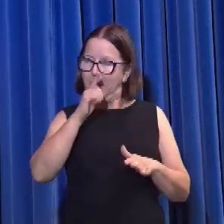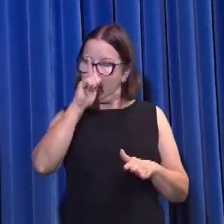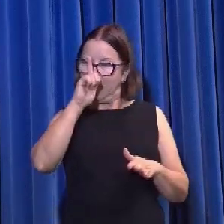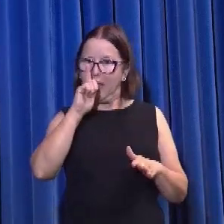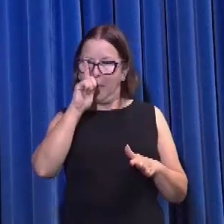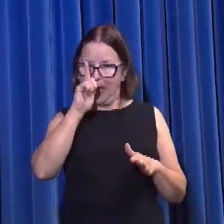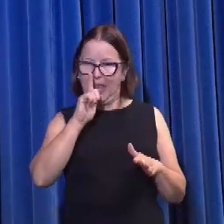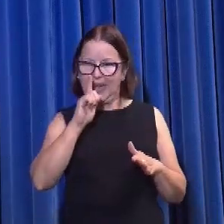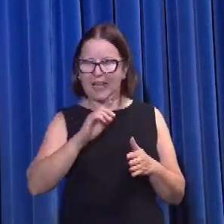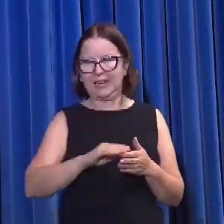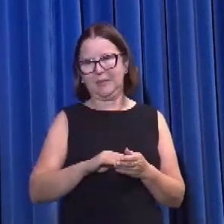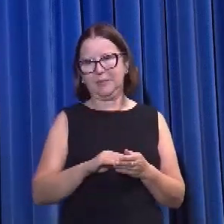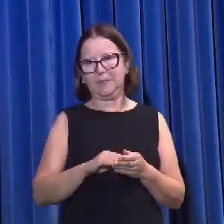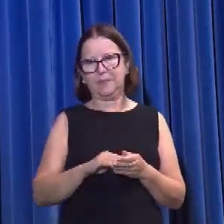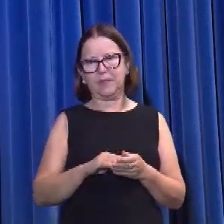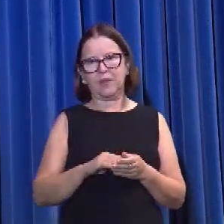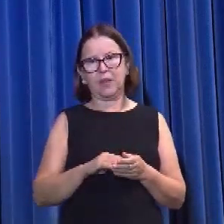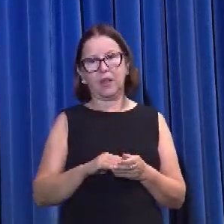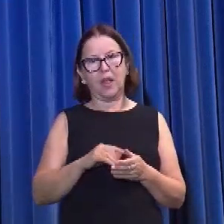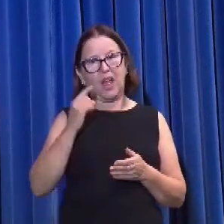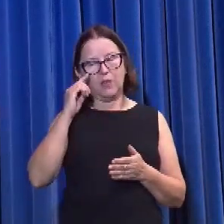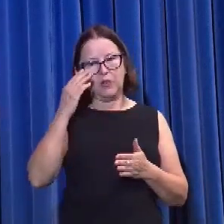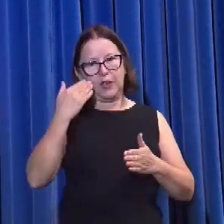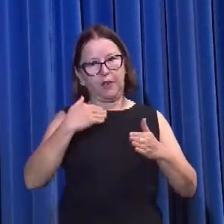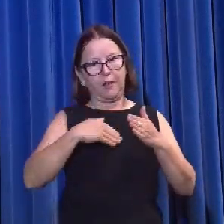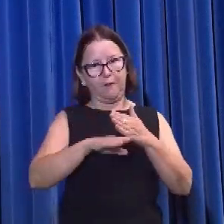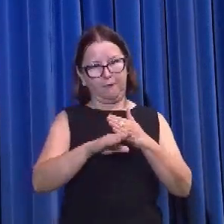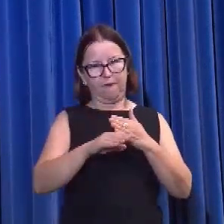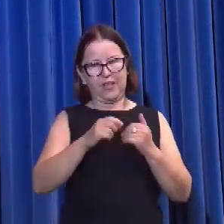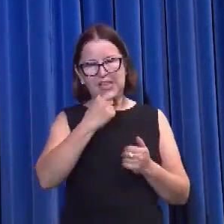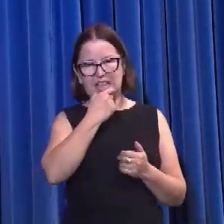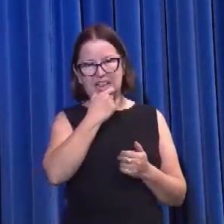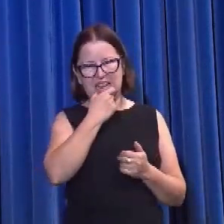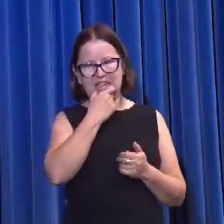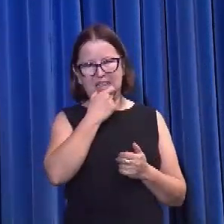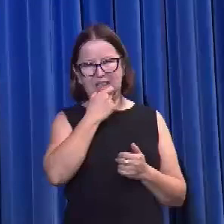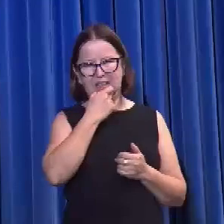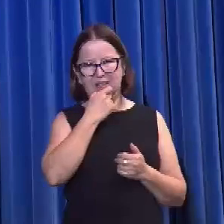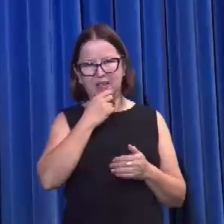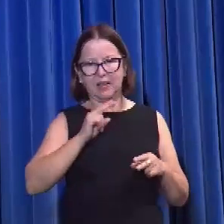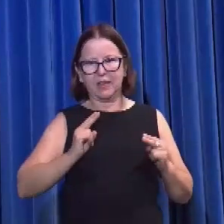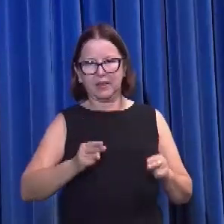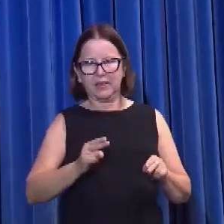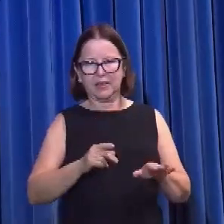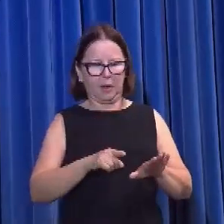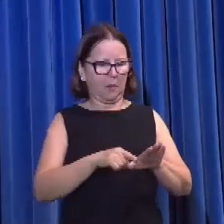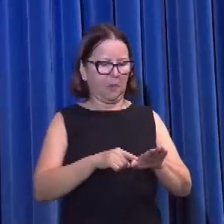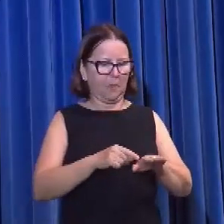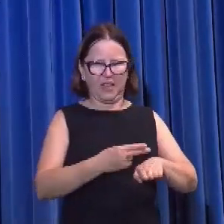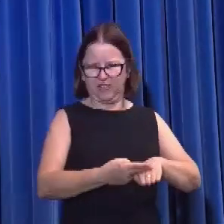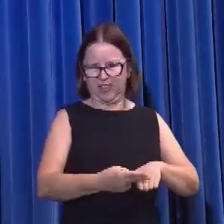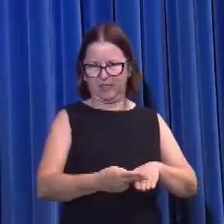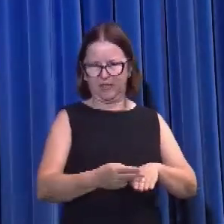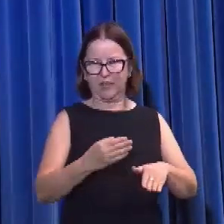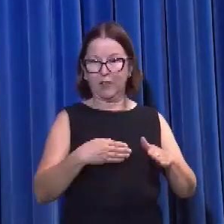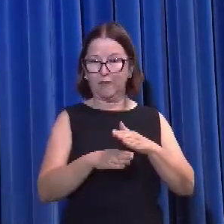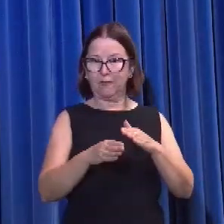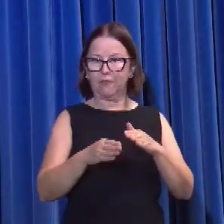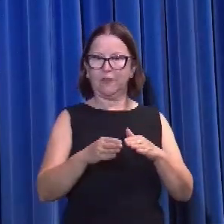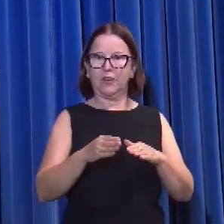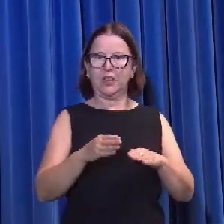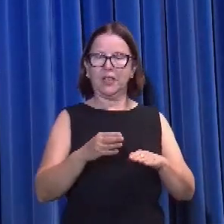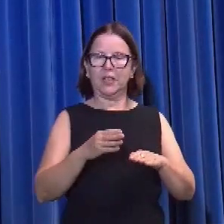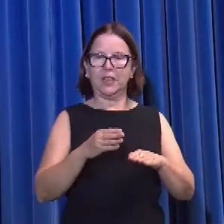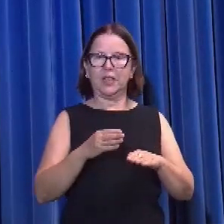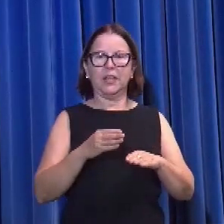ele chegou na Inglaterra, pé descalço, andava de pé descalço, e foi visitar uma senhora. E ele